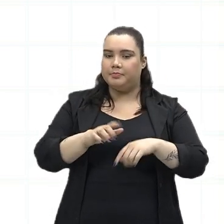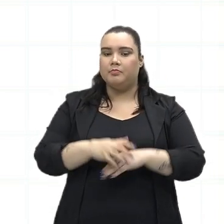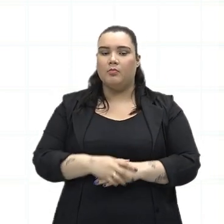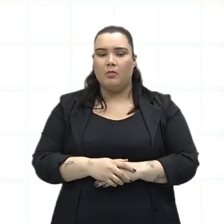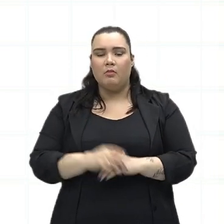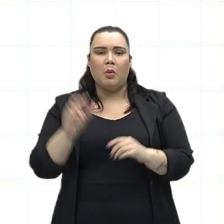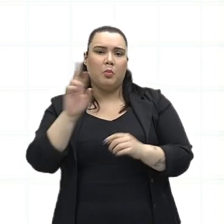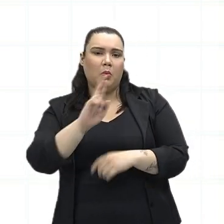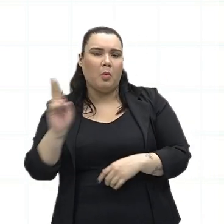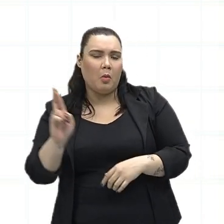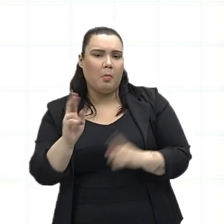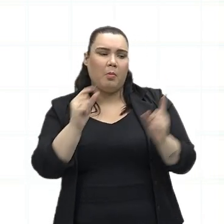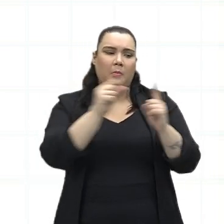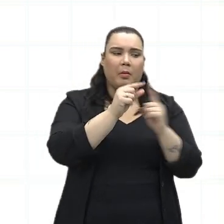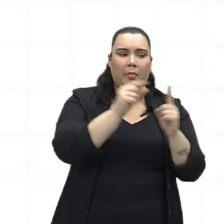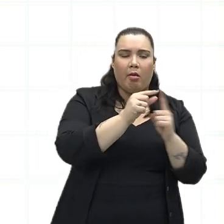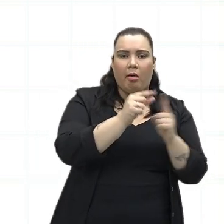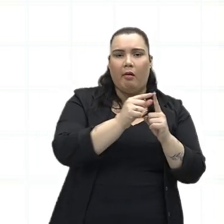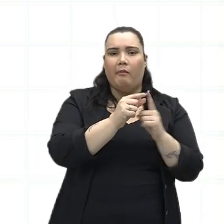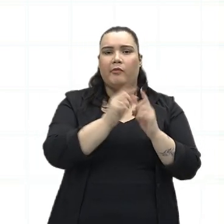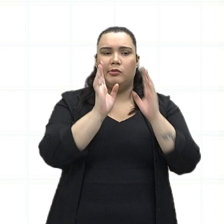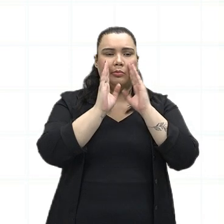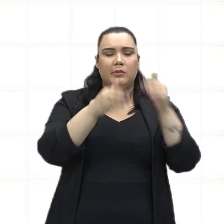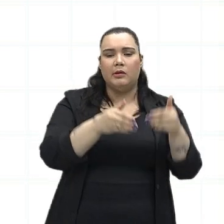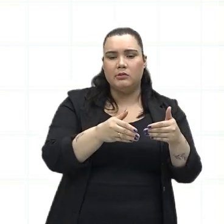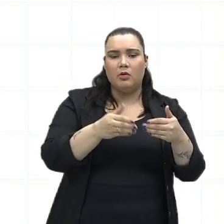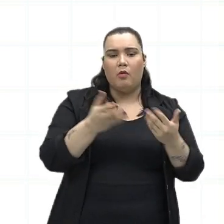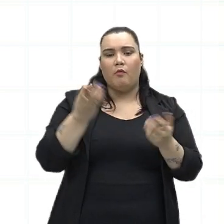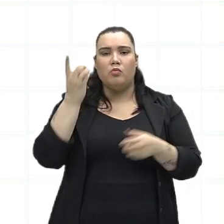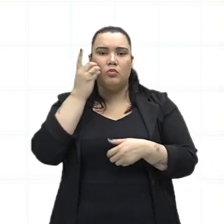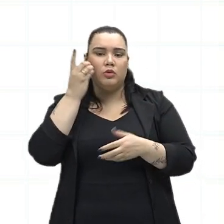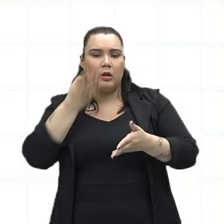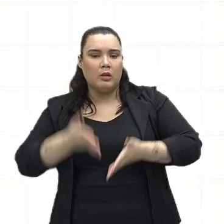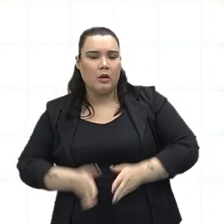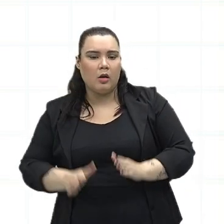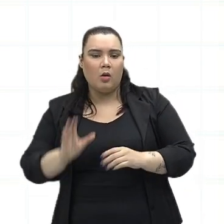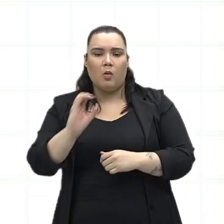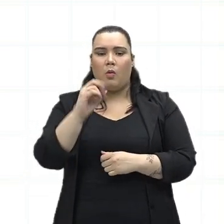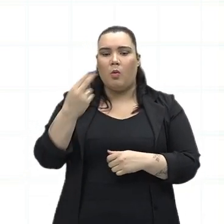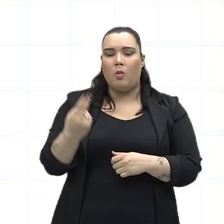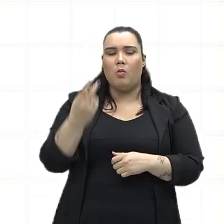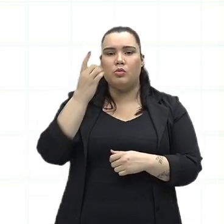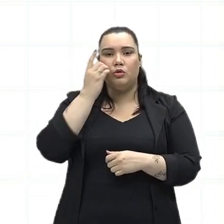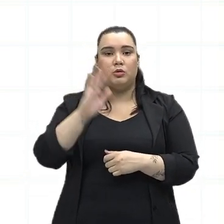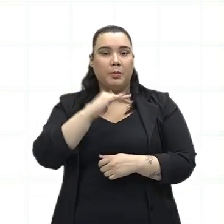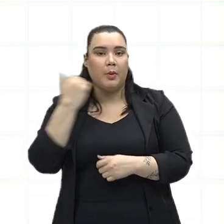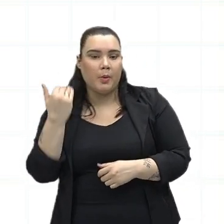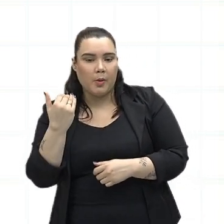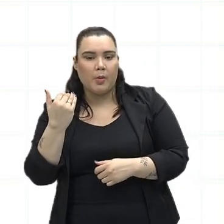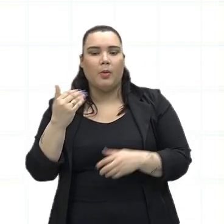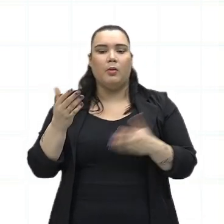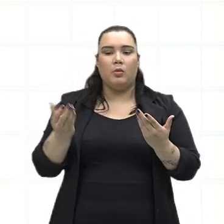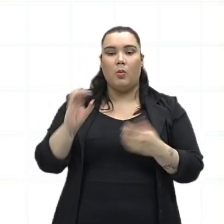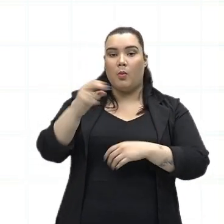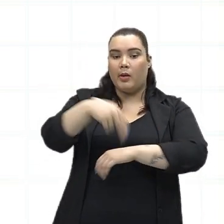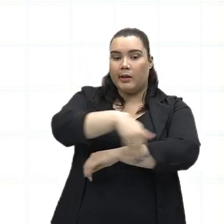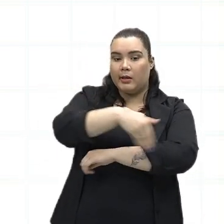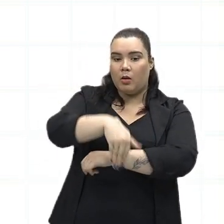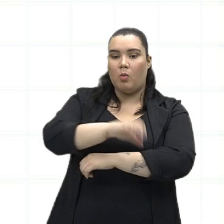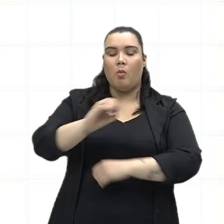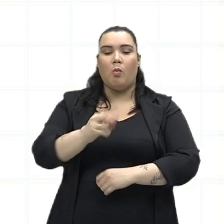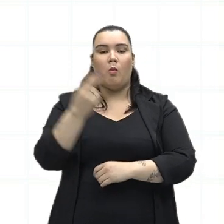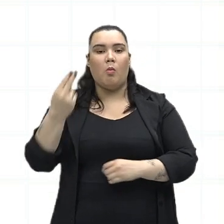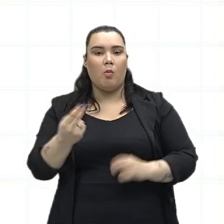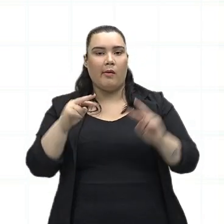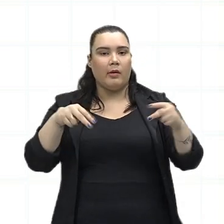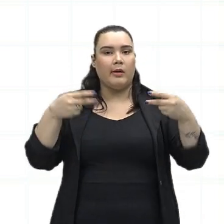palavra no dicionário, uma data de nascimento, né? O de falecimento de uma biografia, o endereço ou a fonte para a